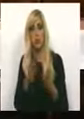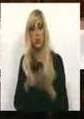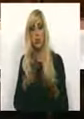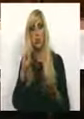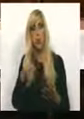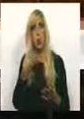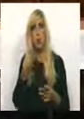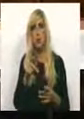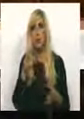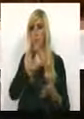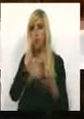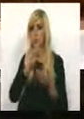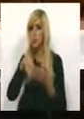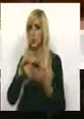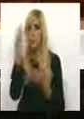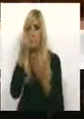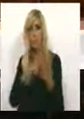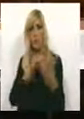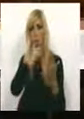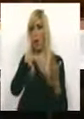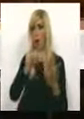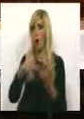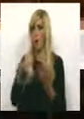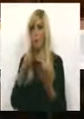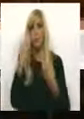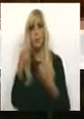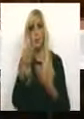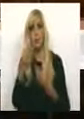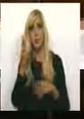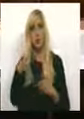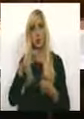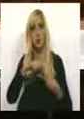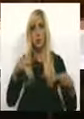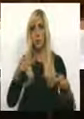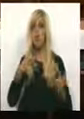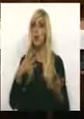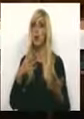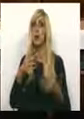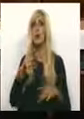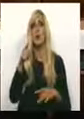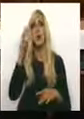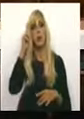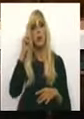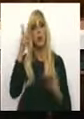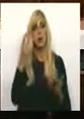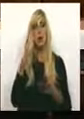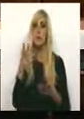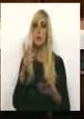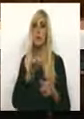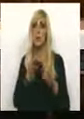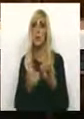4 mil subscritores desta petição. Saudar a senhora Presidente da Câmara Municipal de Porto Alegre e os senhores vereadores aqui